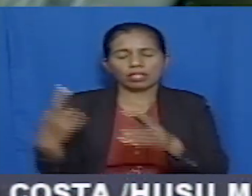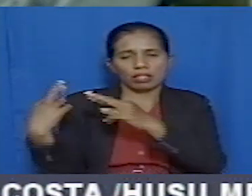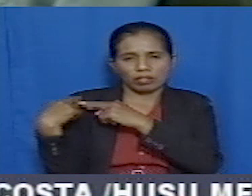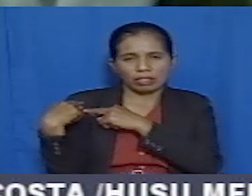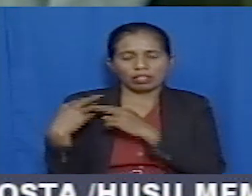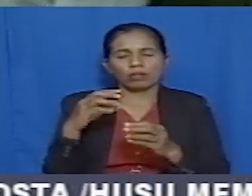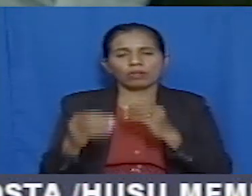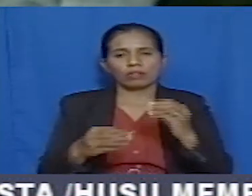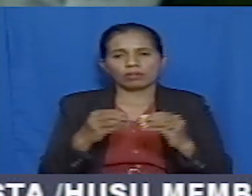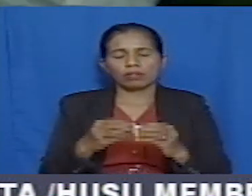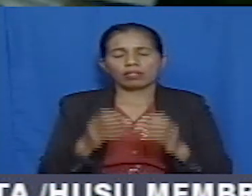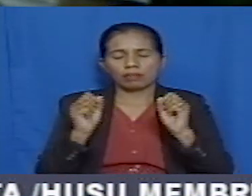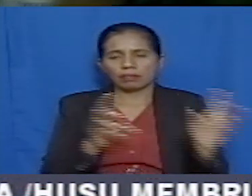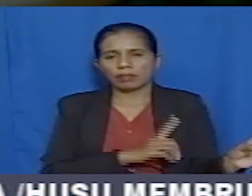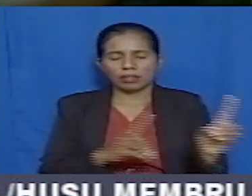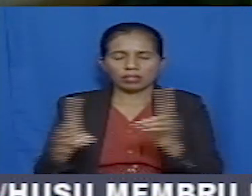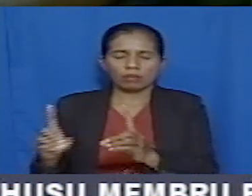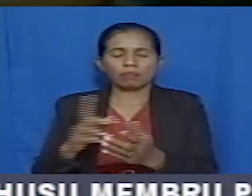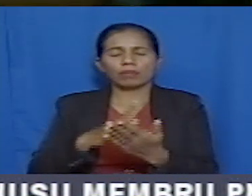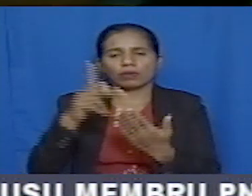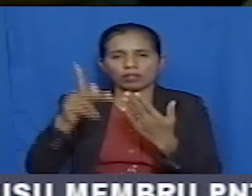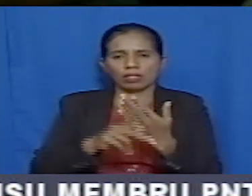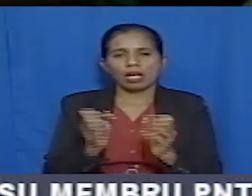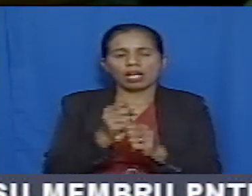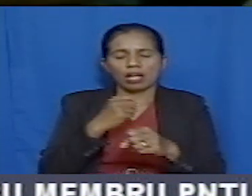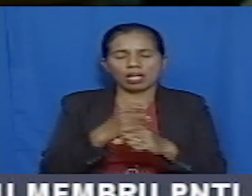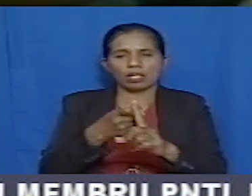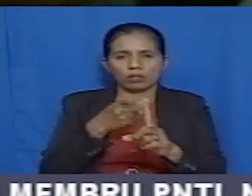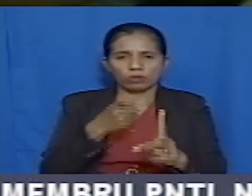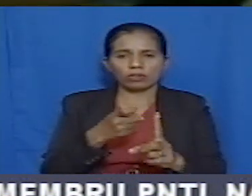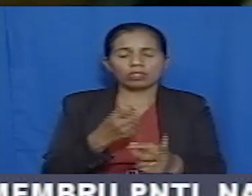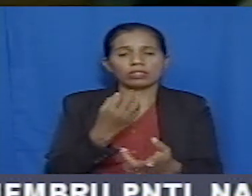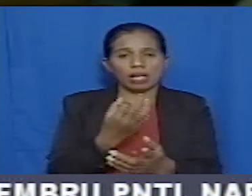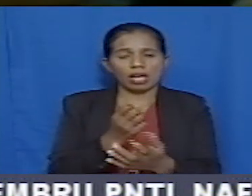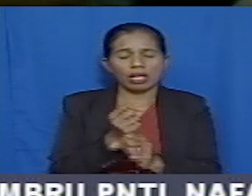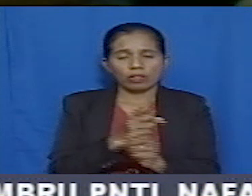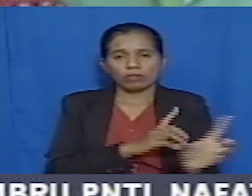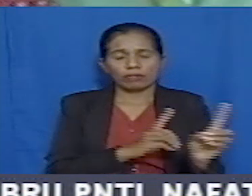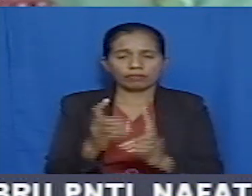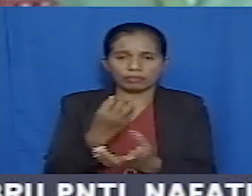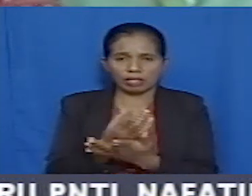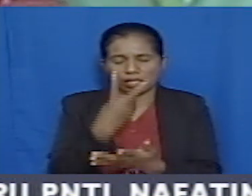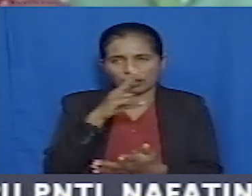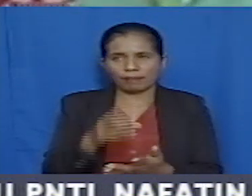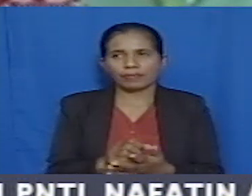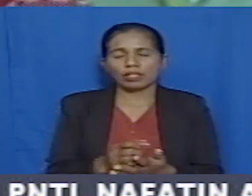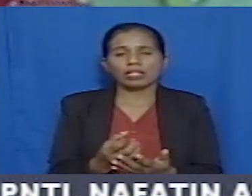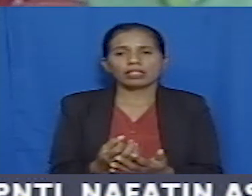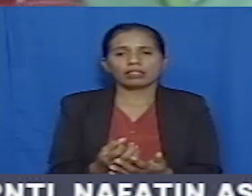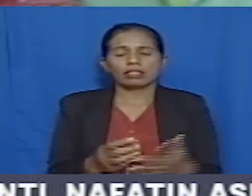responsável, quando vai implementação programa siracne, bem financia SUS fundos refere. Hoje, especificamente, jamais